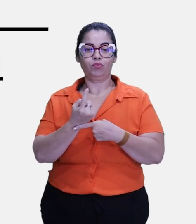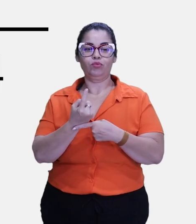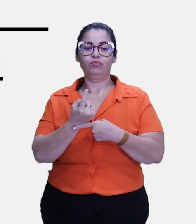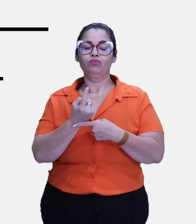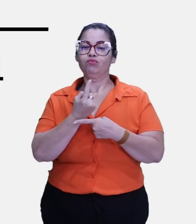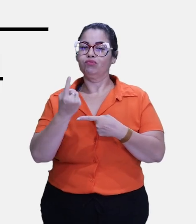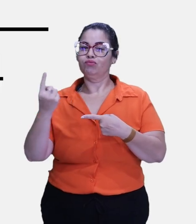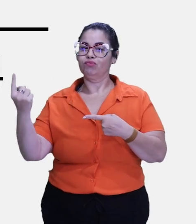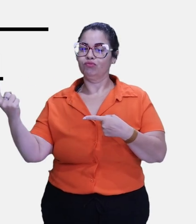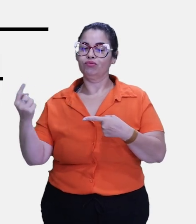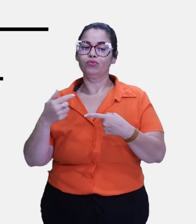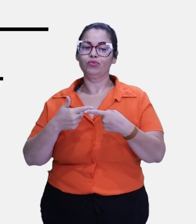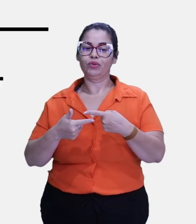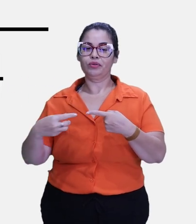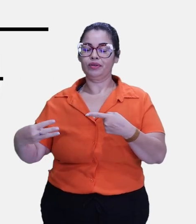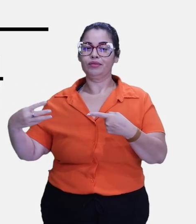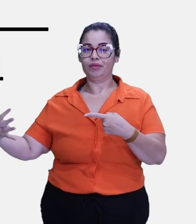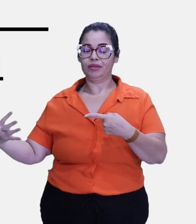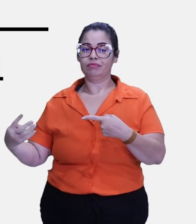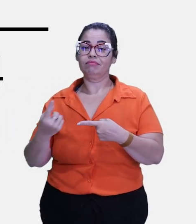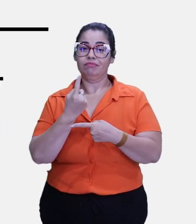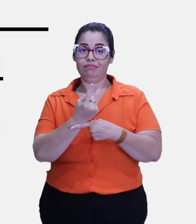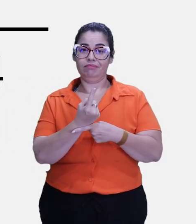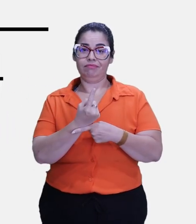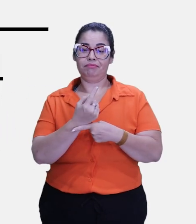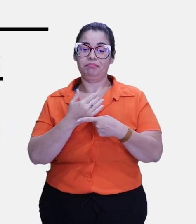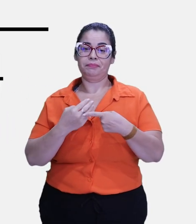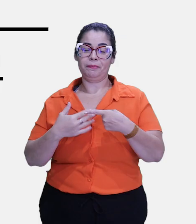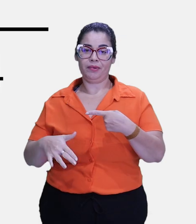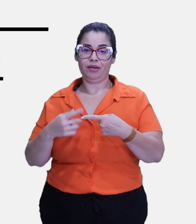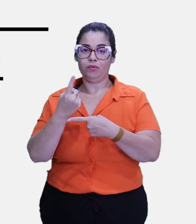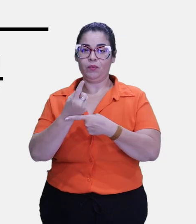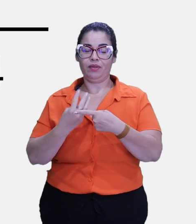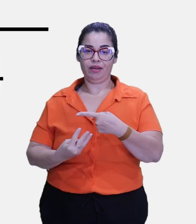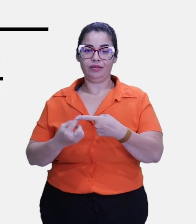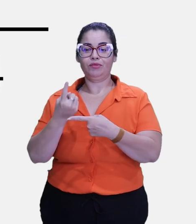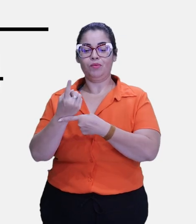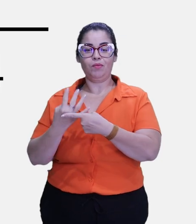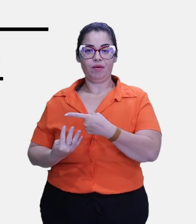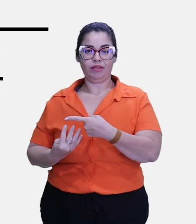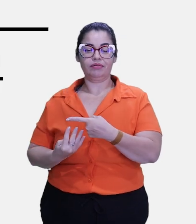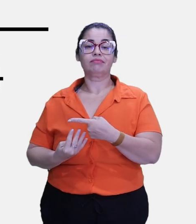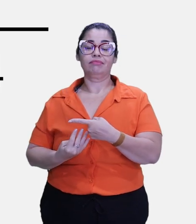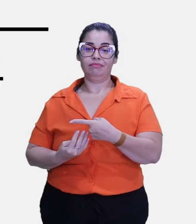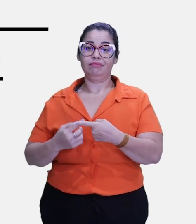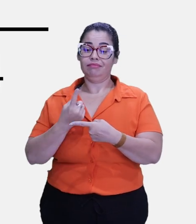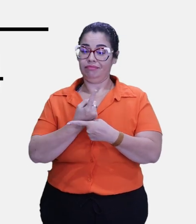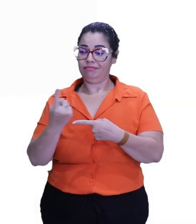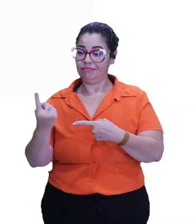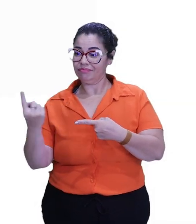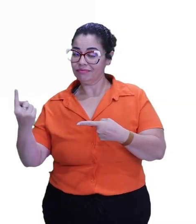1, como esses exemplos que temos aqui. 1/2, 1/3 e 1/4.